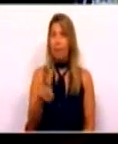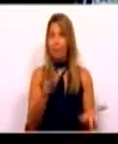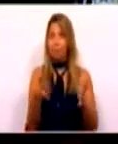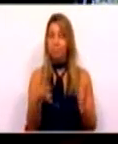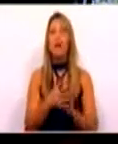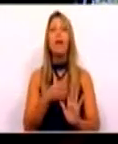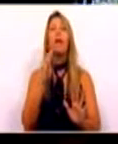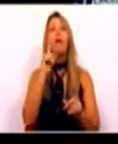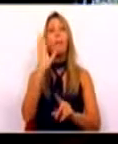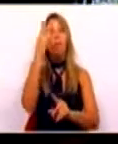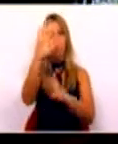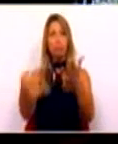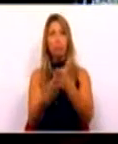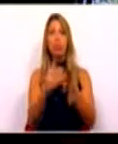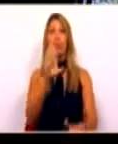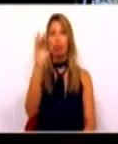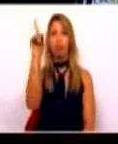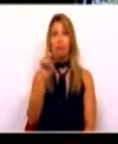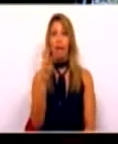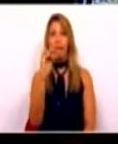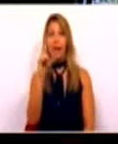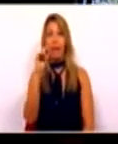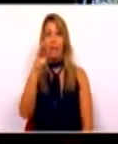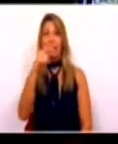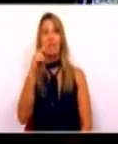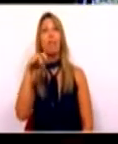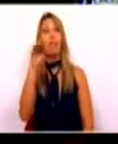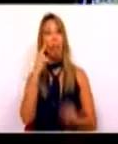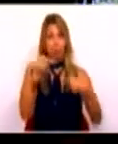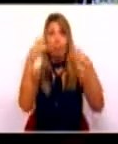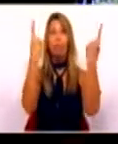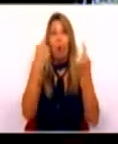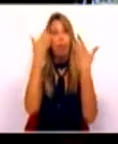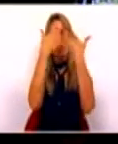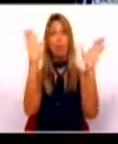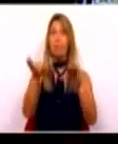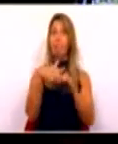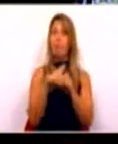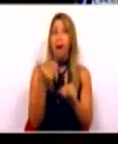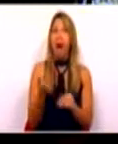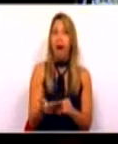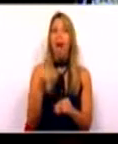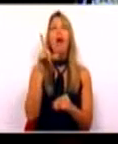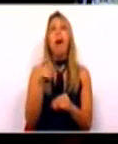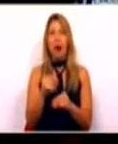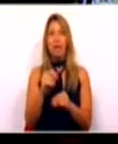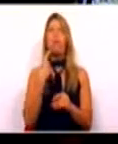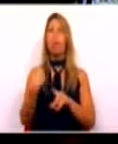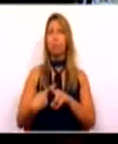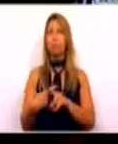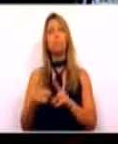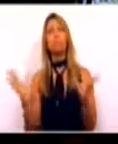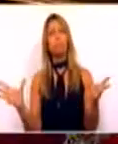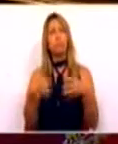primeiro proponente, José Wallenstein, sinal de vitalidade da nossa democracia participativa e da grande mobilização em torno de uma matéria